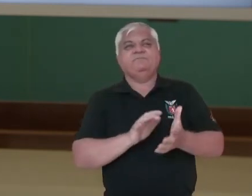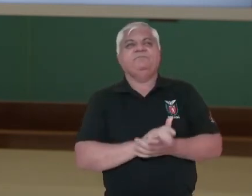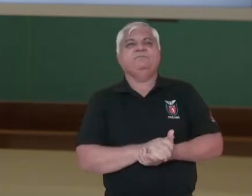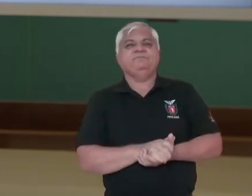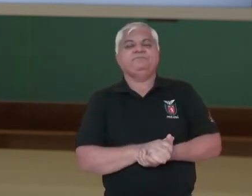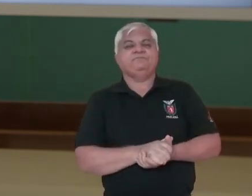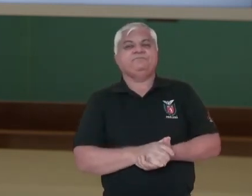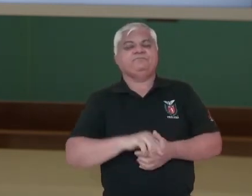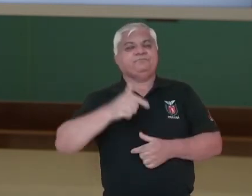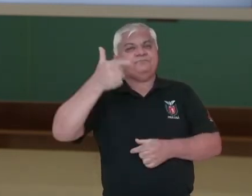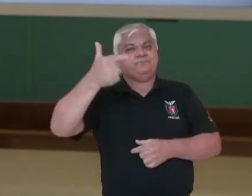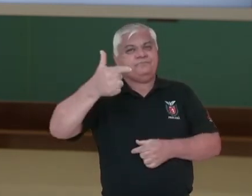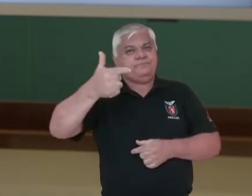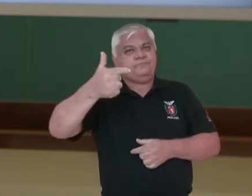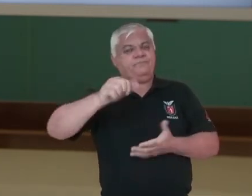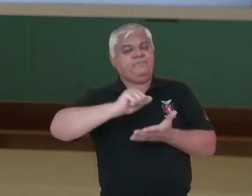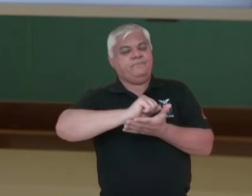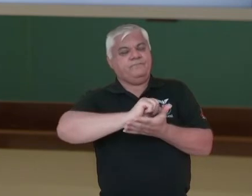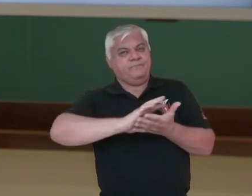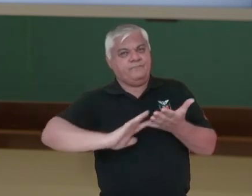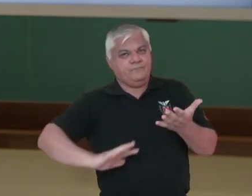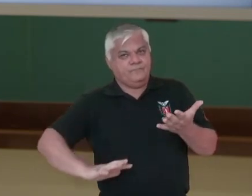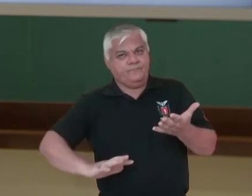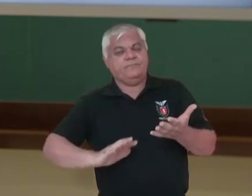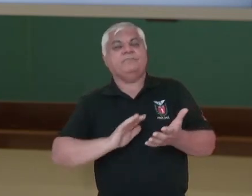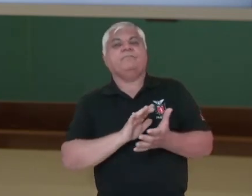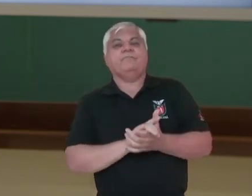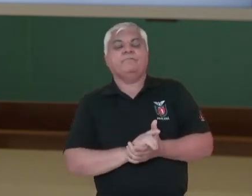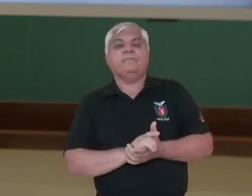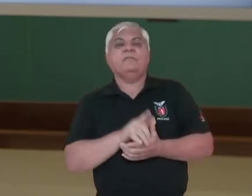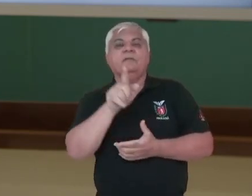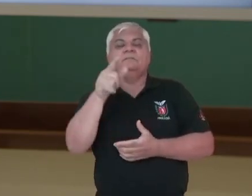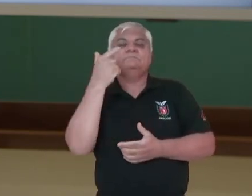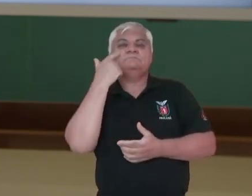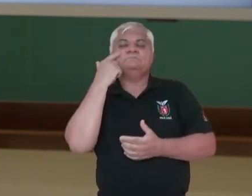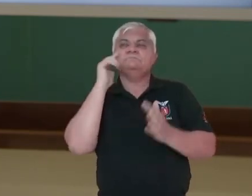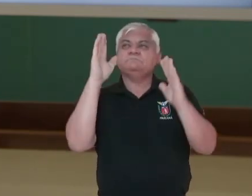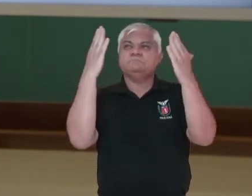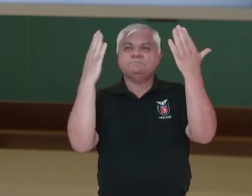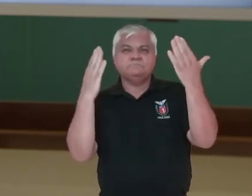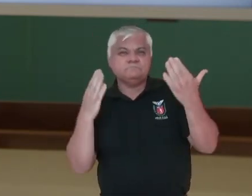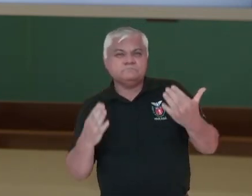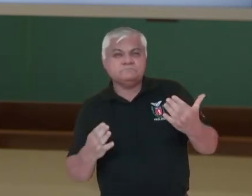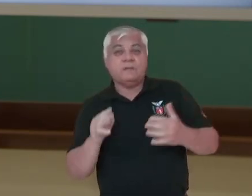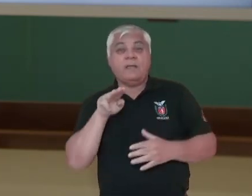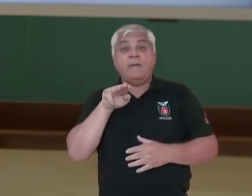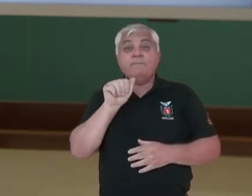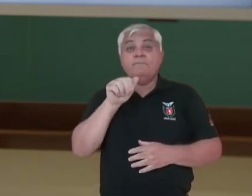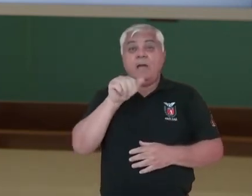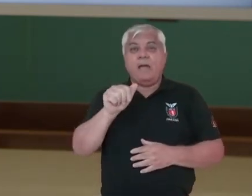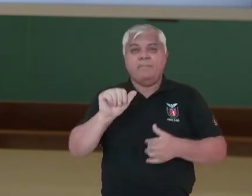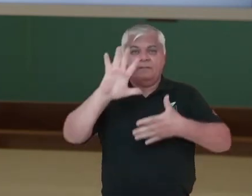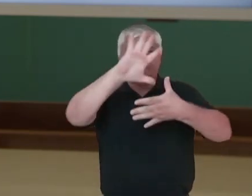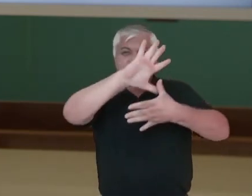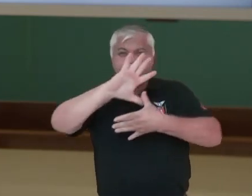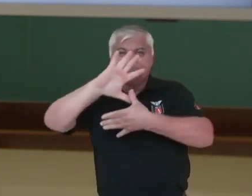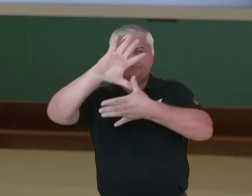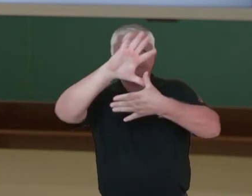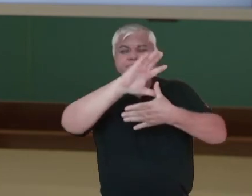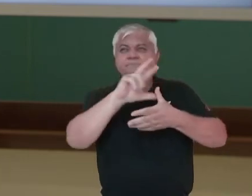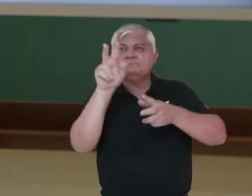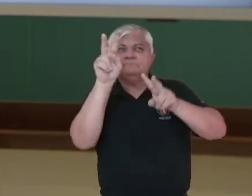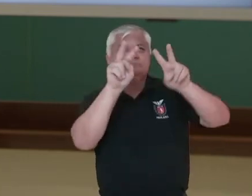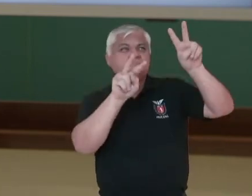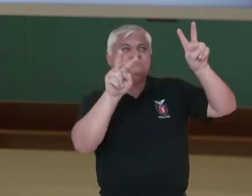ok? E aí vocês agora vão fazer uma atividadezinha de análise dos mapas, né? E vão identificar